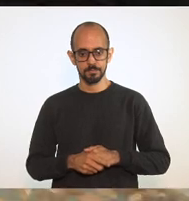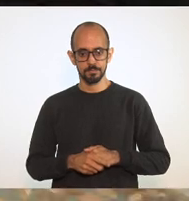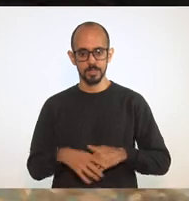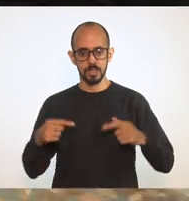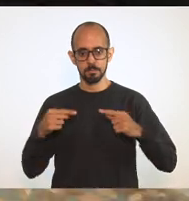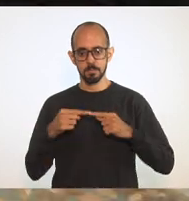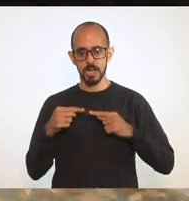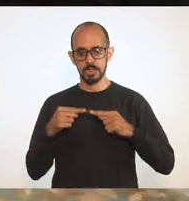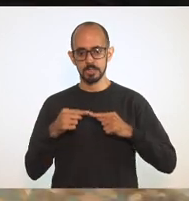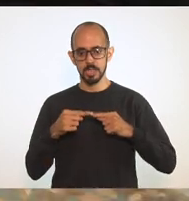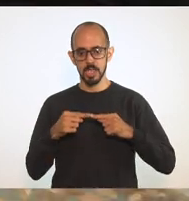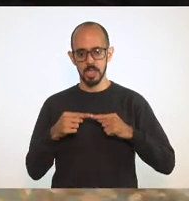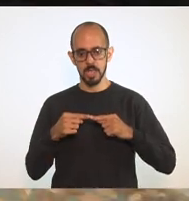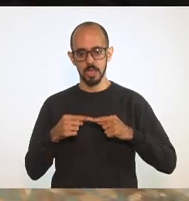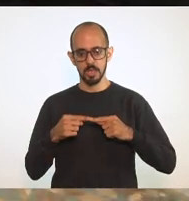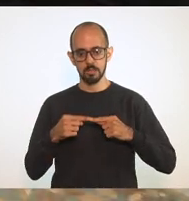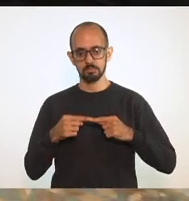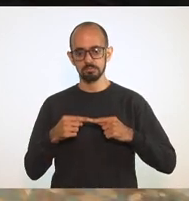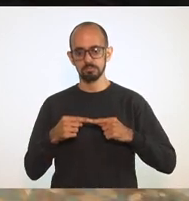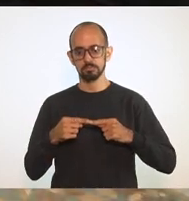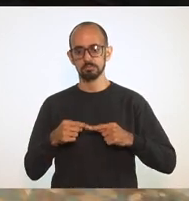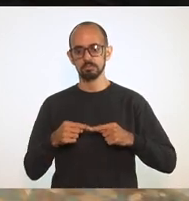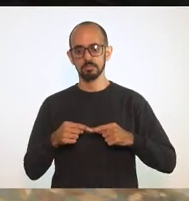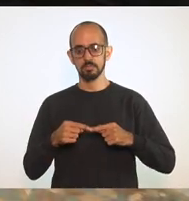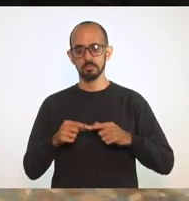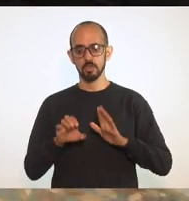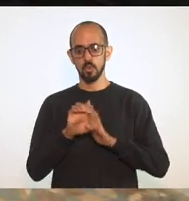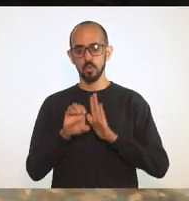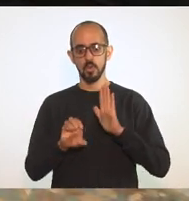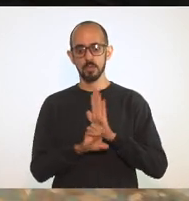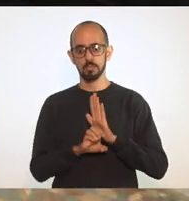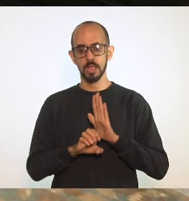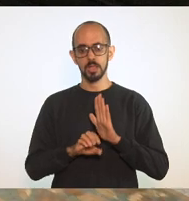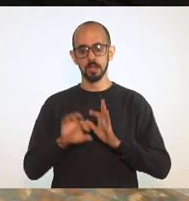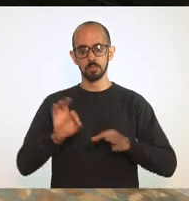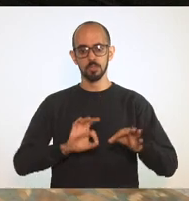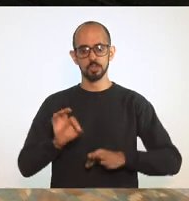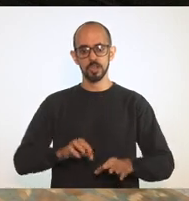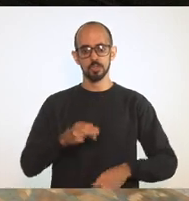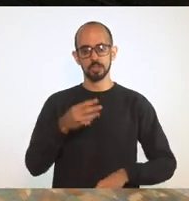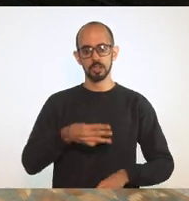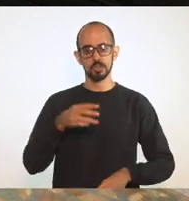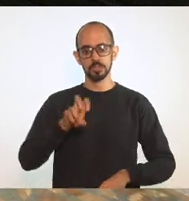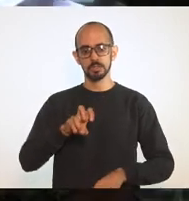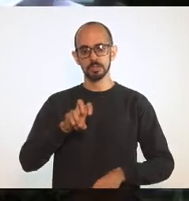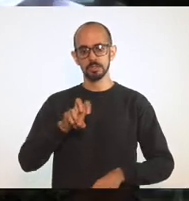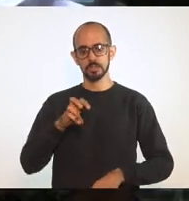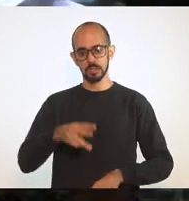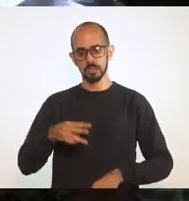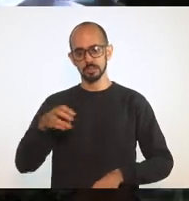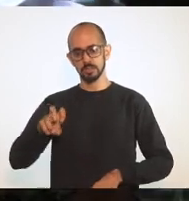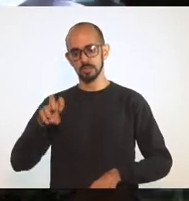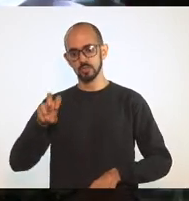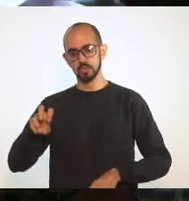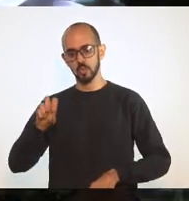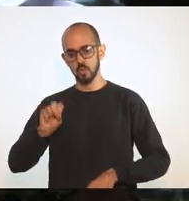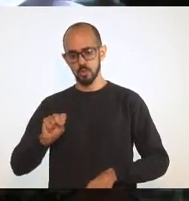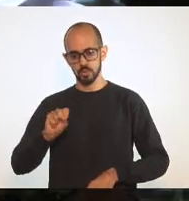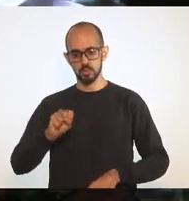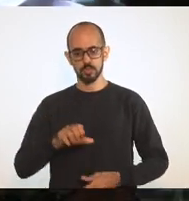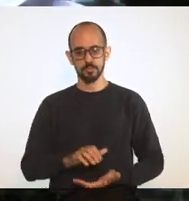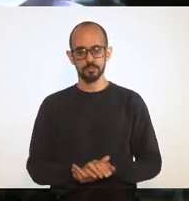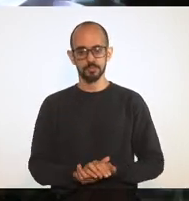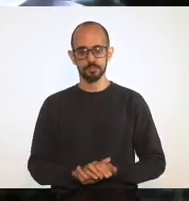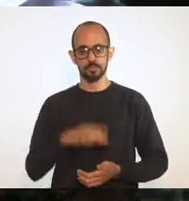Parecer favorável com a emenda ao projeto de lei 3358, da deputada Tia Ju. Pela Comissão de Servidores Públicos,